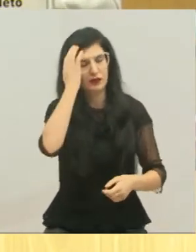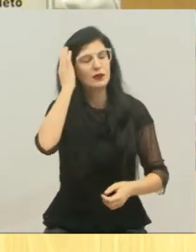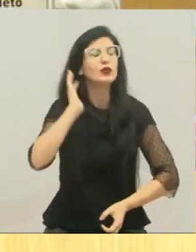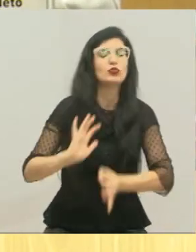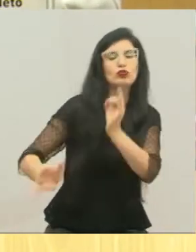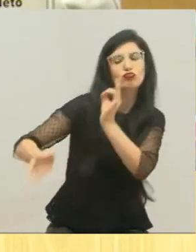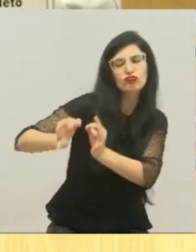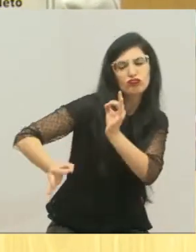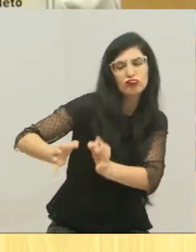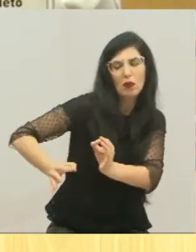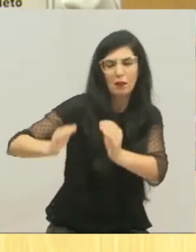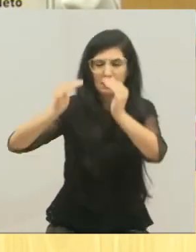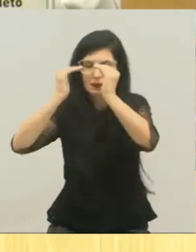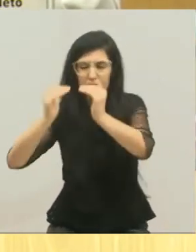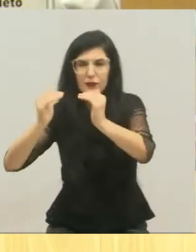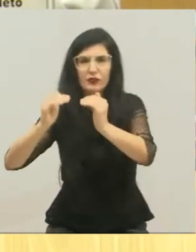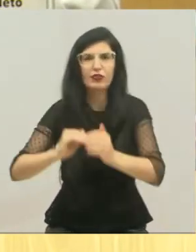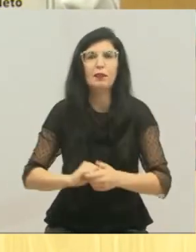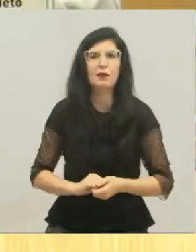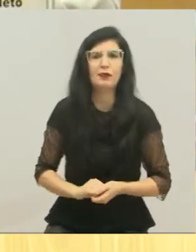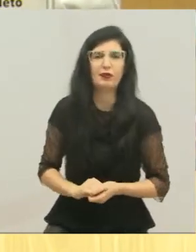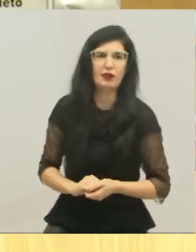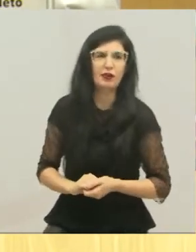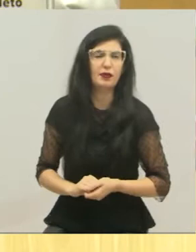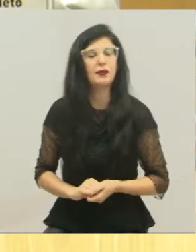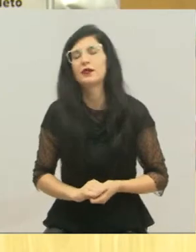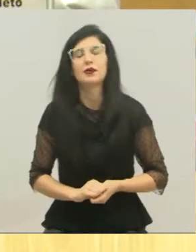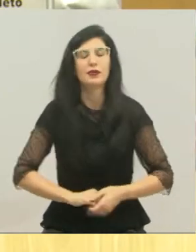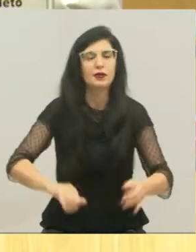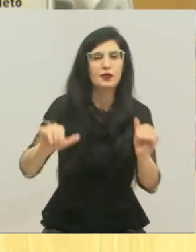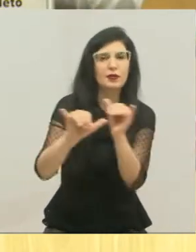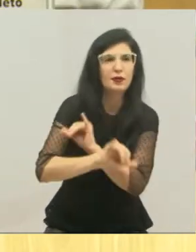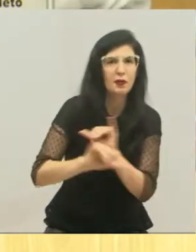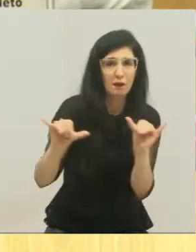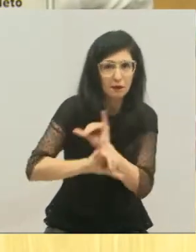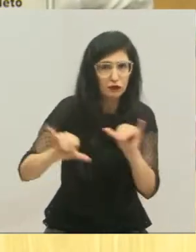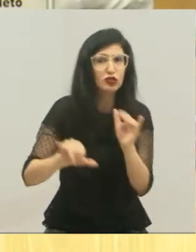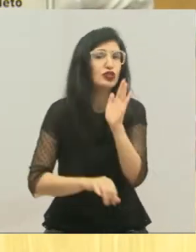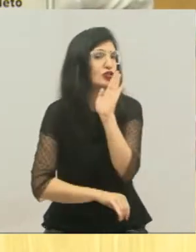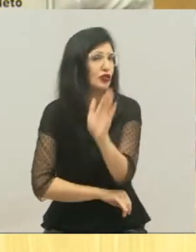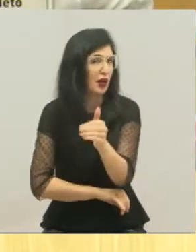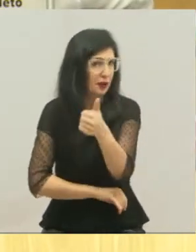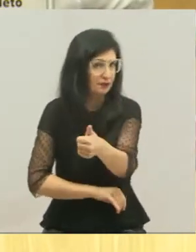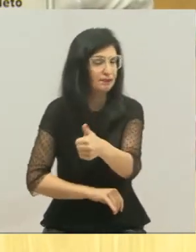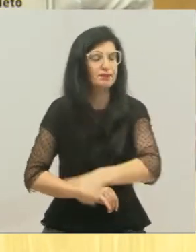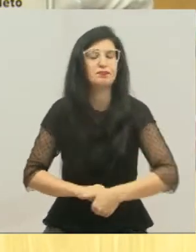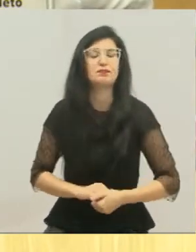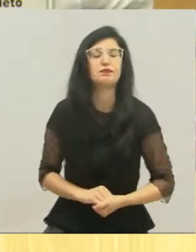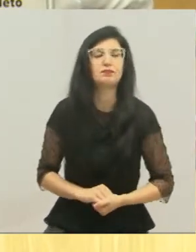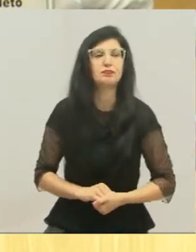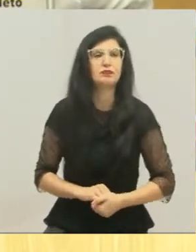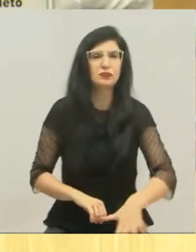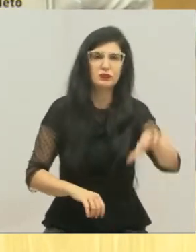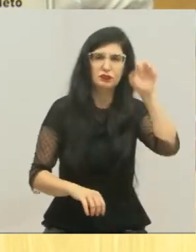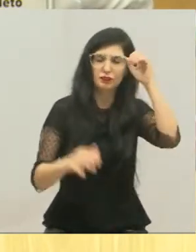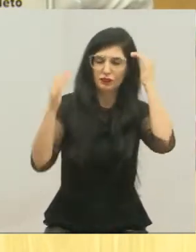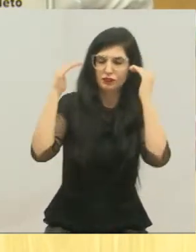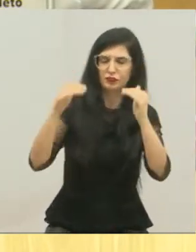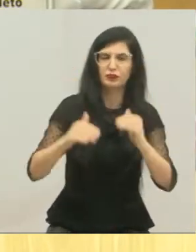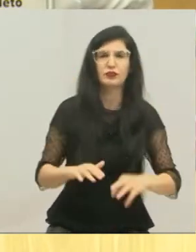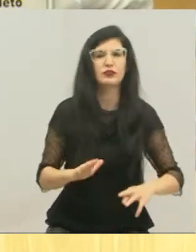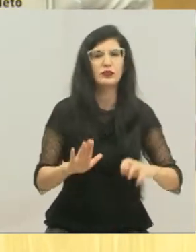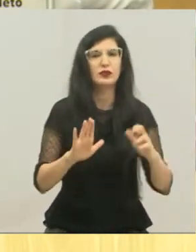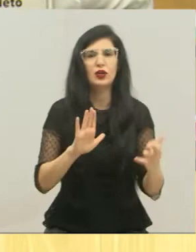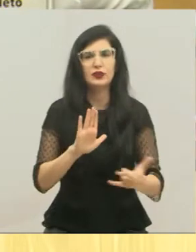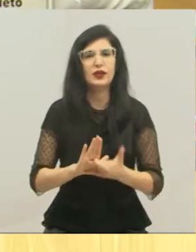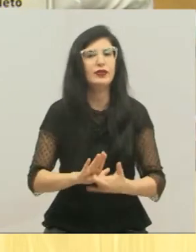jurídica para seguir para seus tratos conclusivos e publicação de praxes. Requeremos, ouvido e aprovado pelo egrégio plenário,